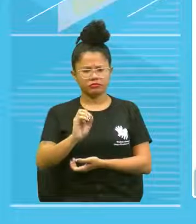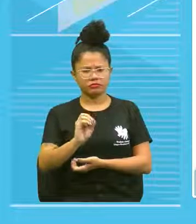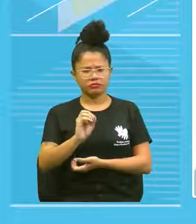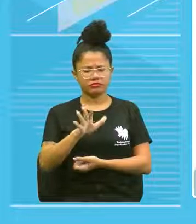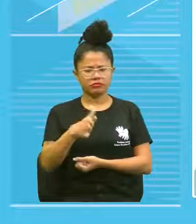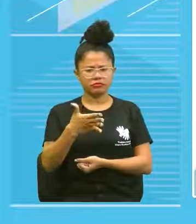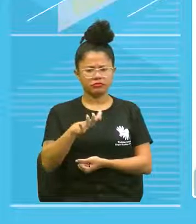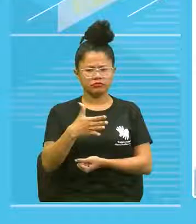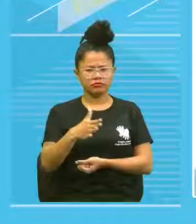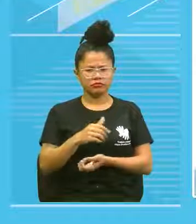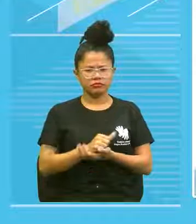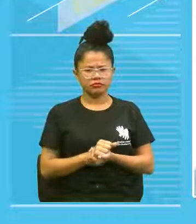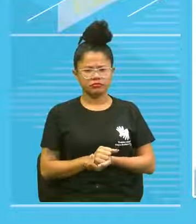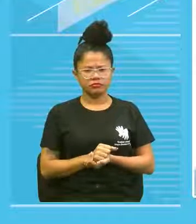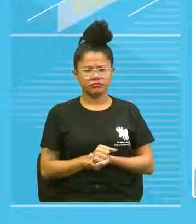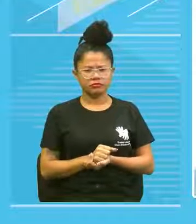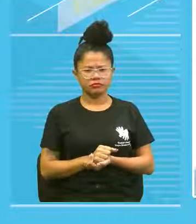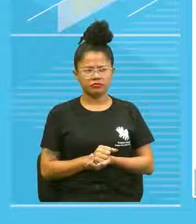aproximadamente